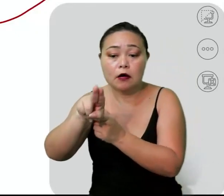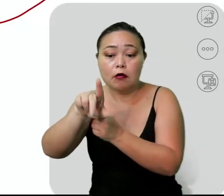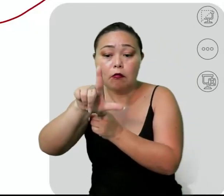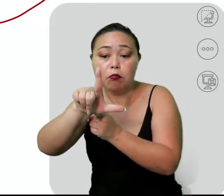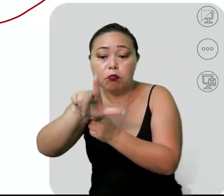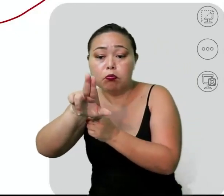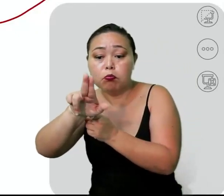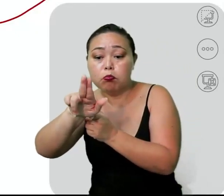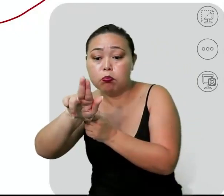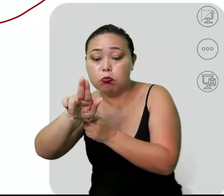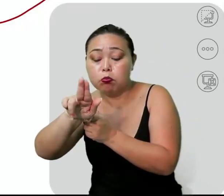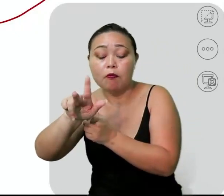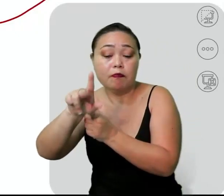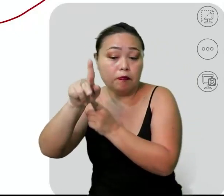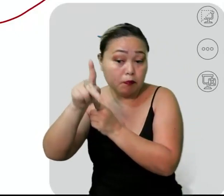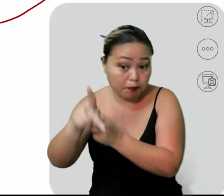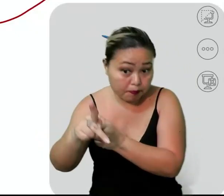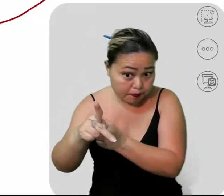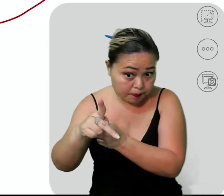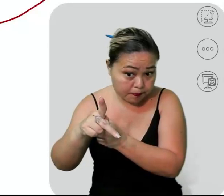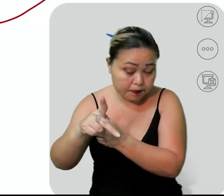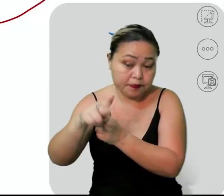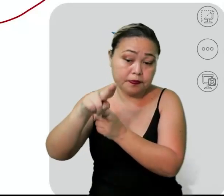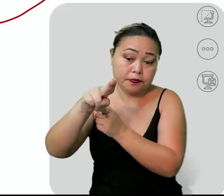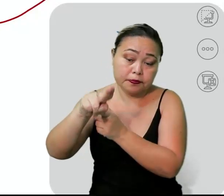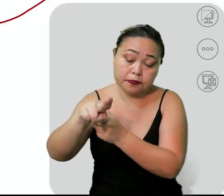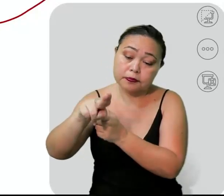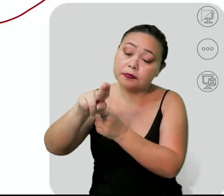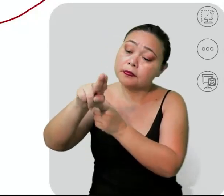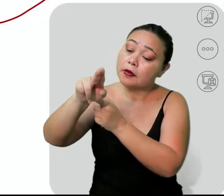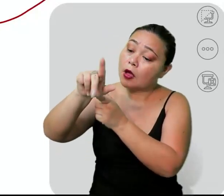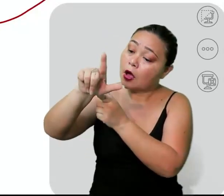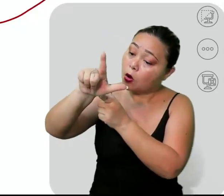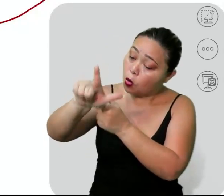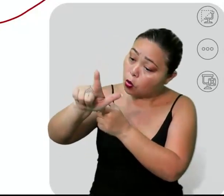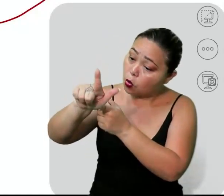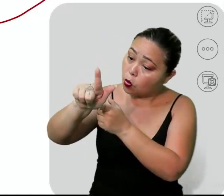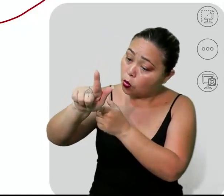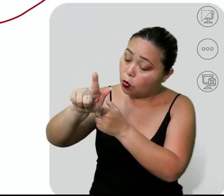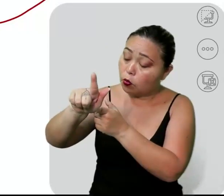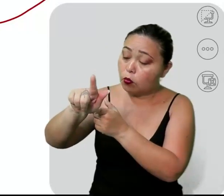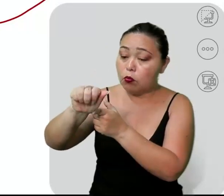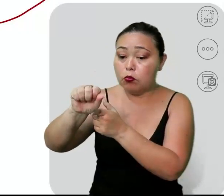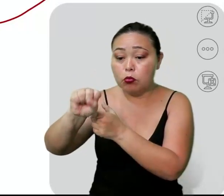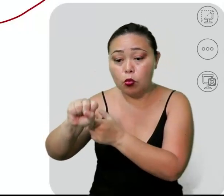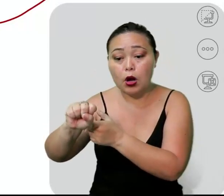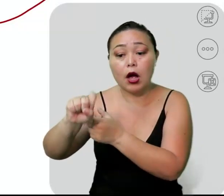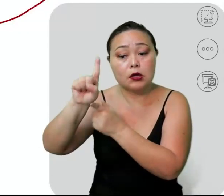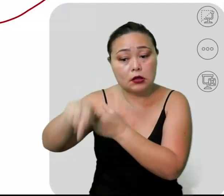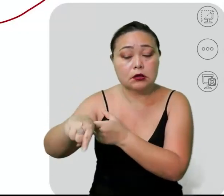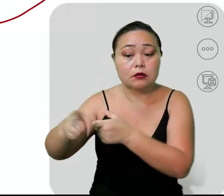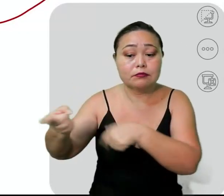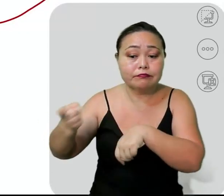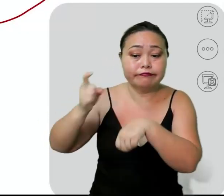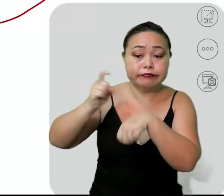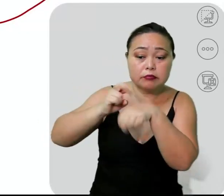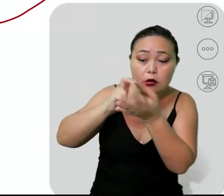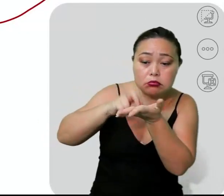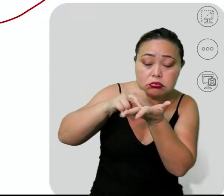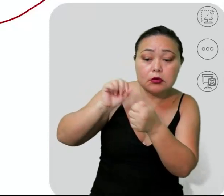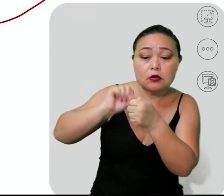a Covid, a coronavírus, ela veio também do morcego, que acabou hospedando